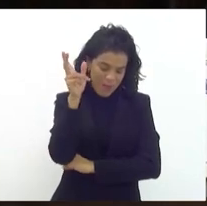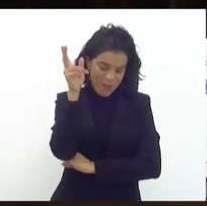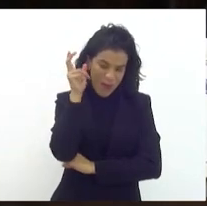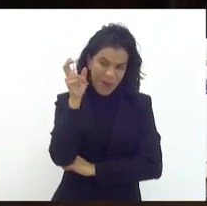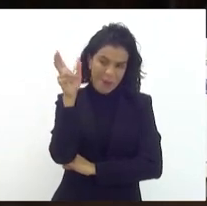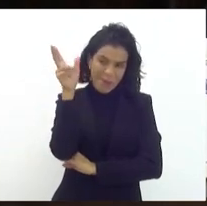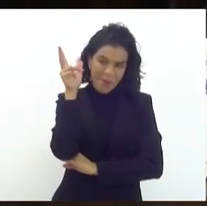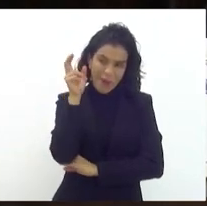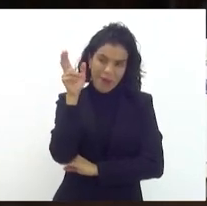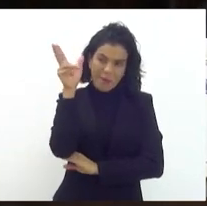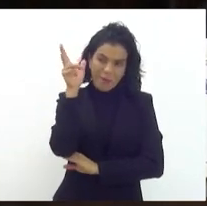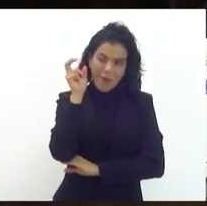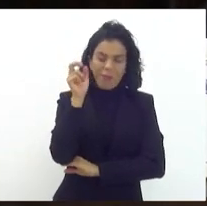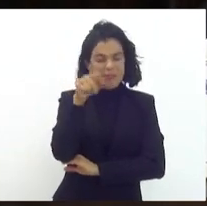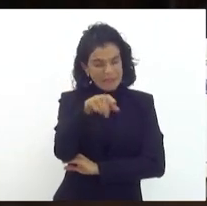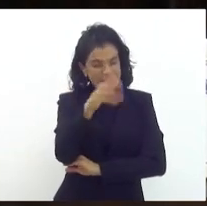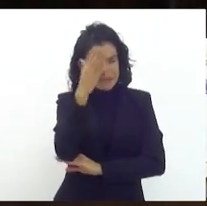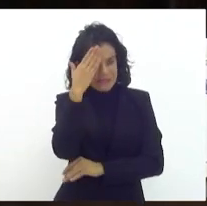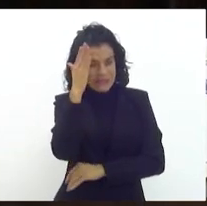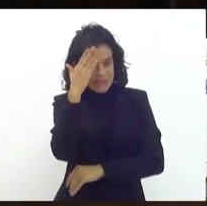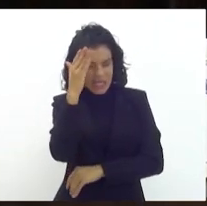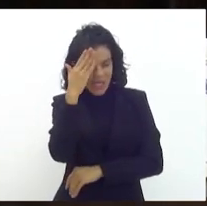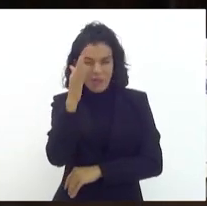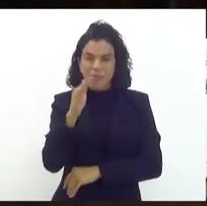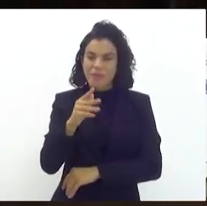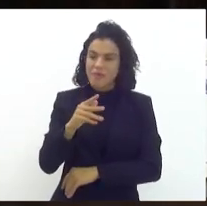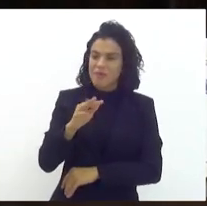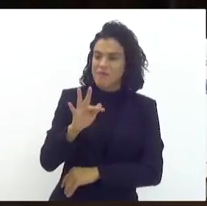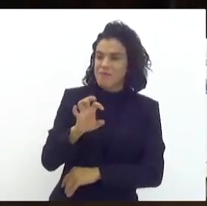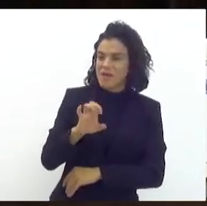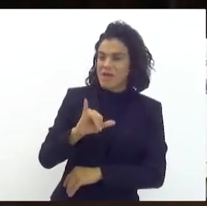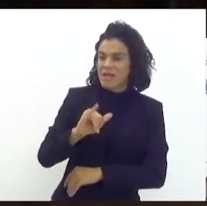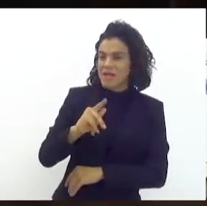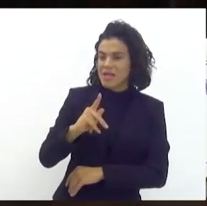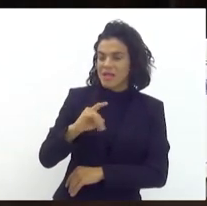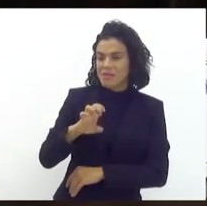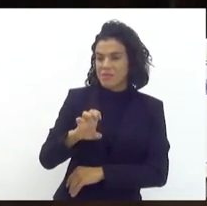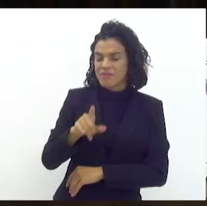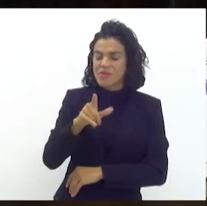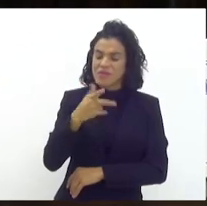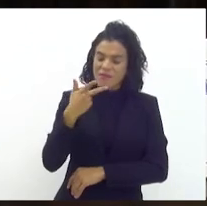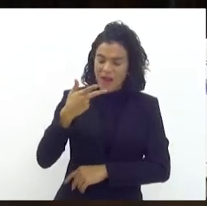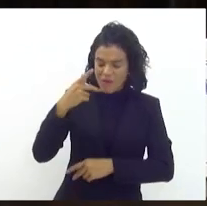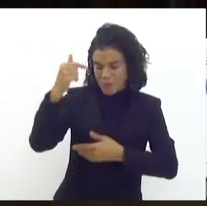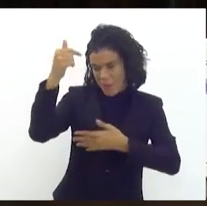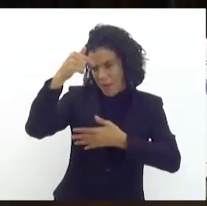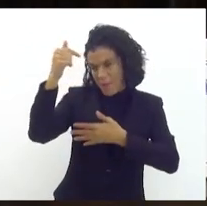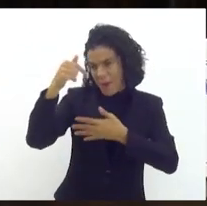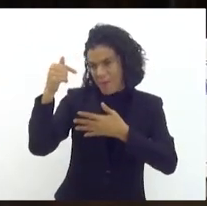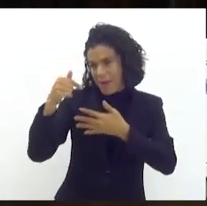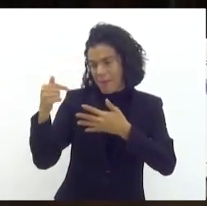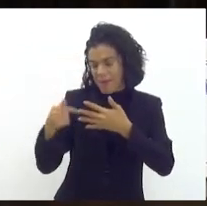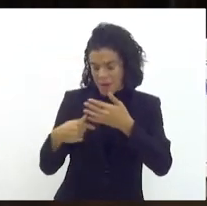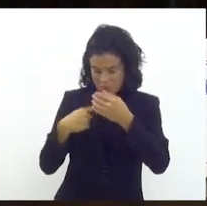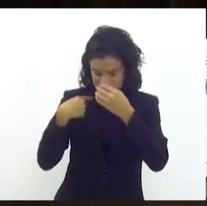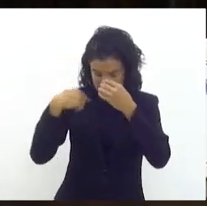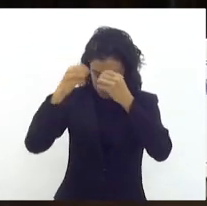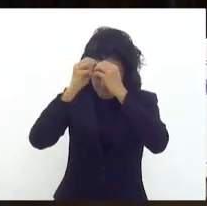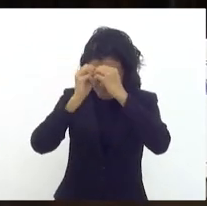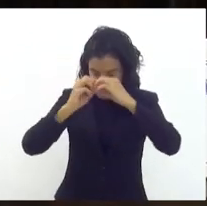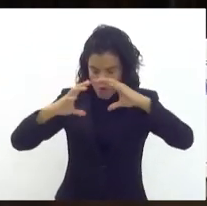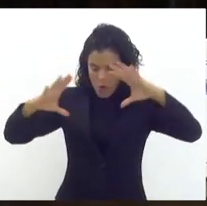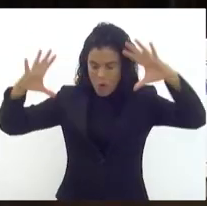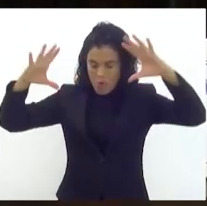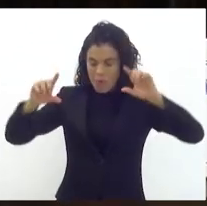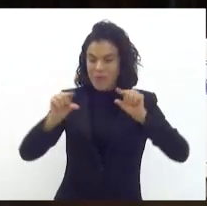aqui você sabe Felipe que me veio quando você abordava as questões me veio a mente uma